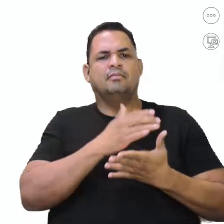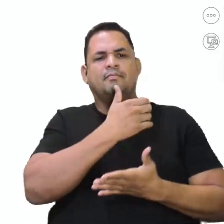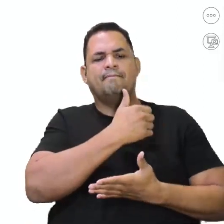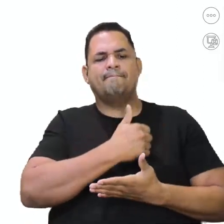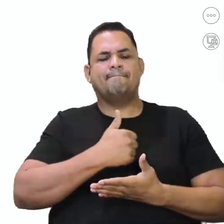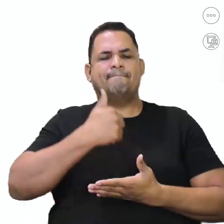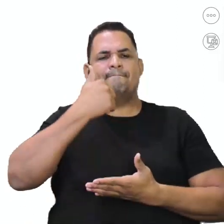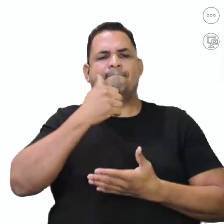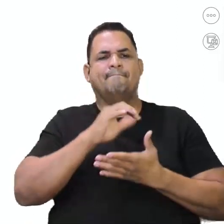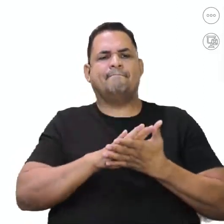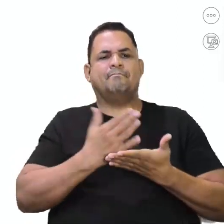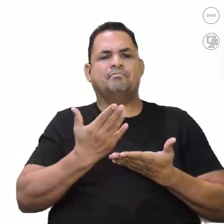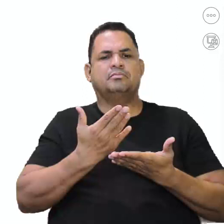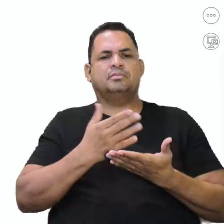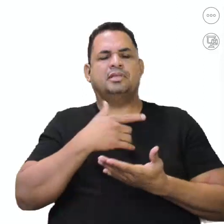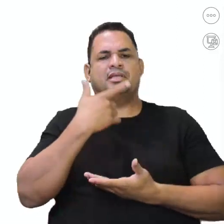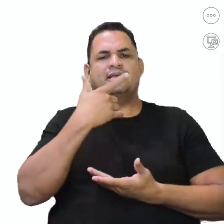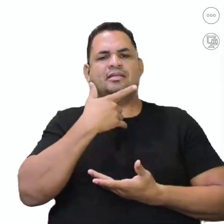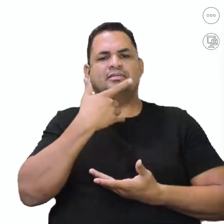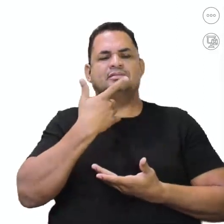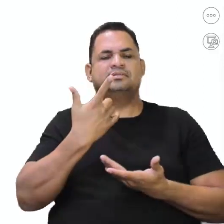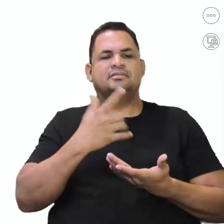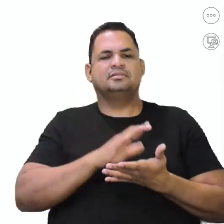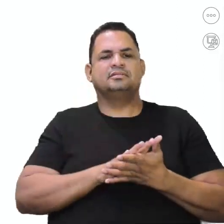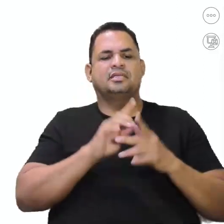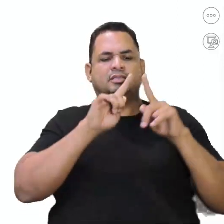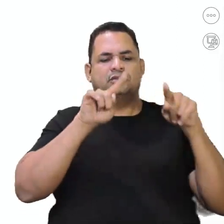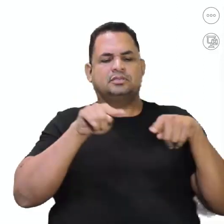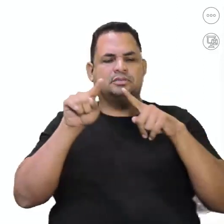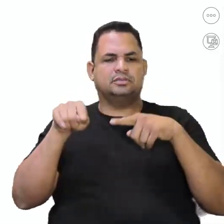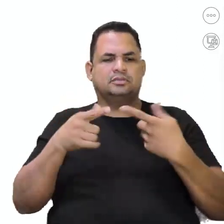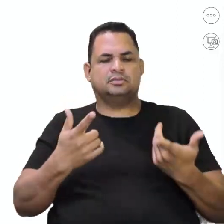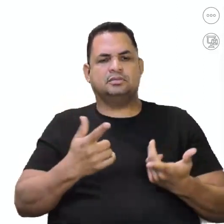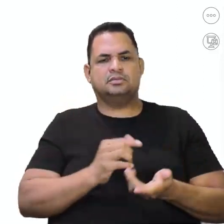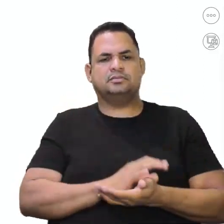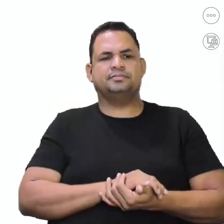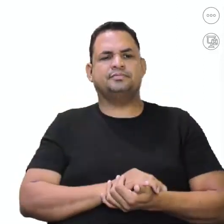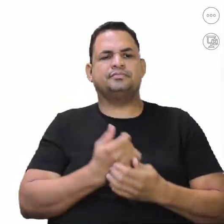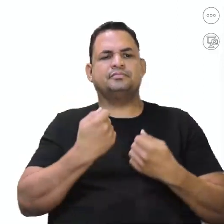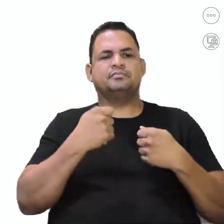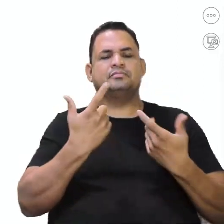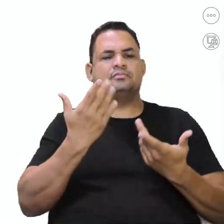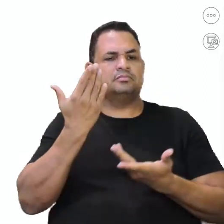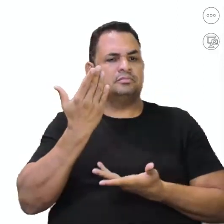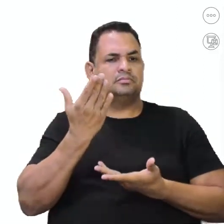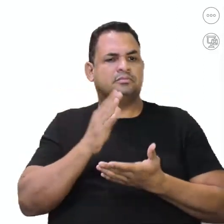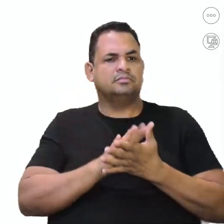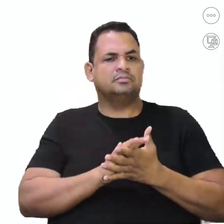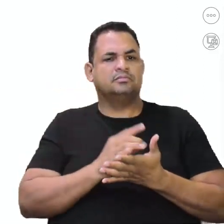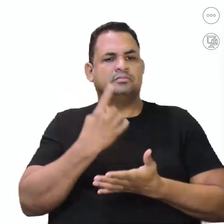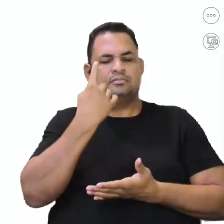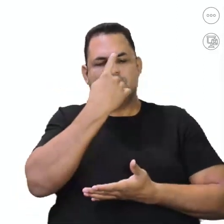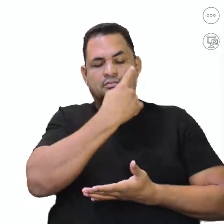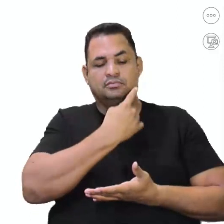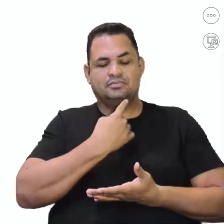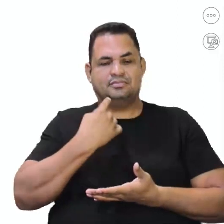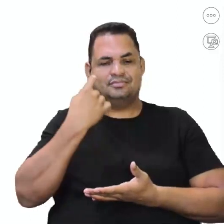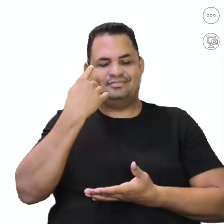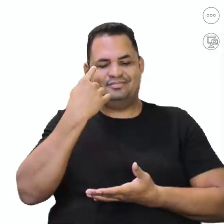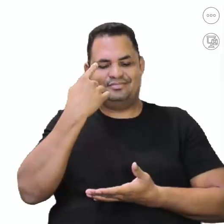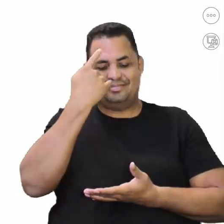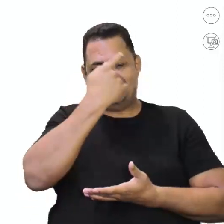melhor expressa o efeito de humor contido na tirinha. O efeito de humor pode também estar na feição